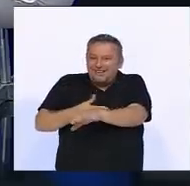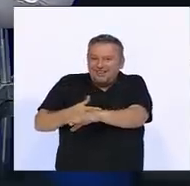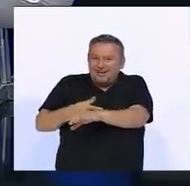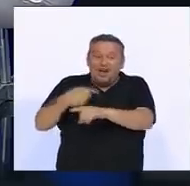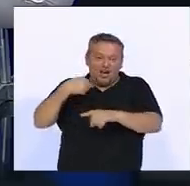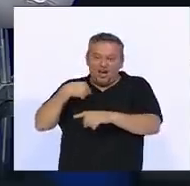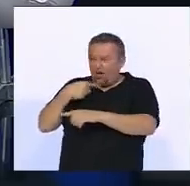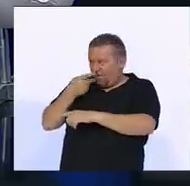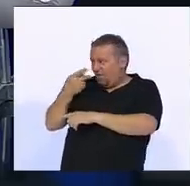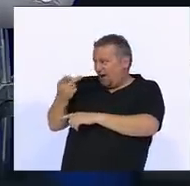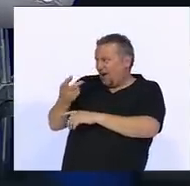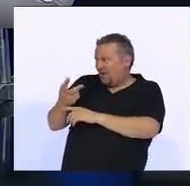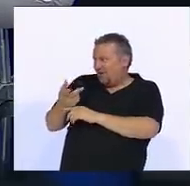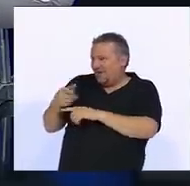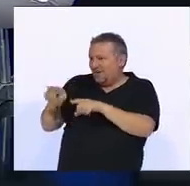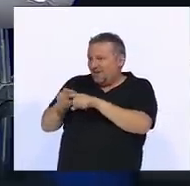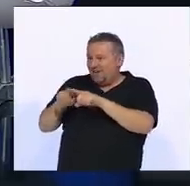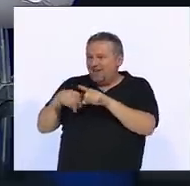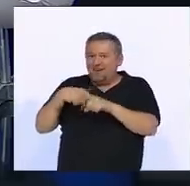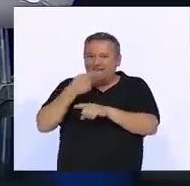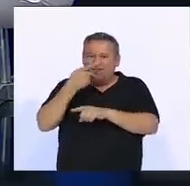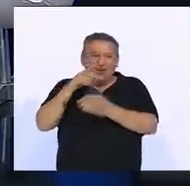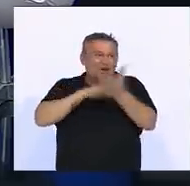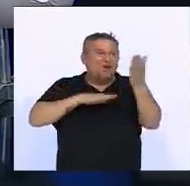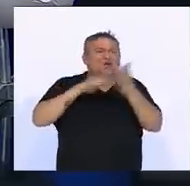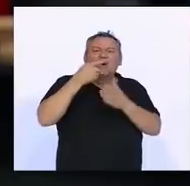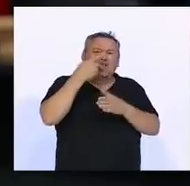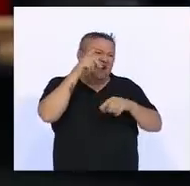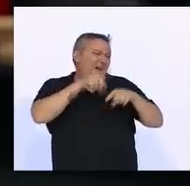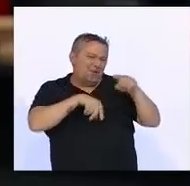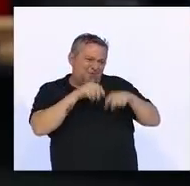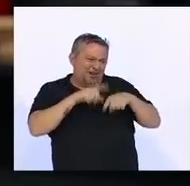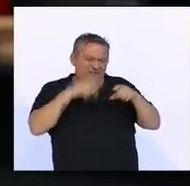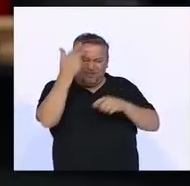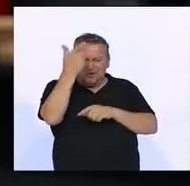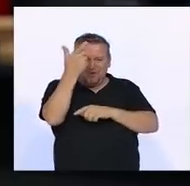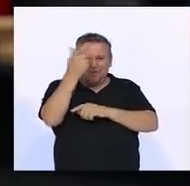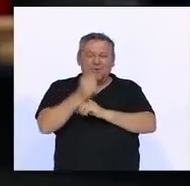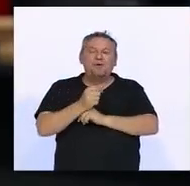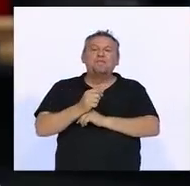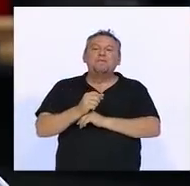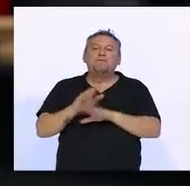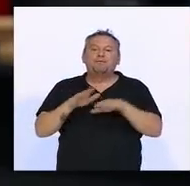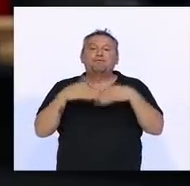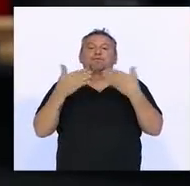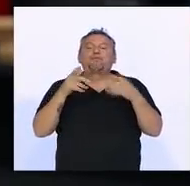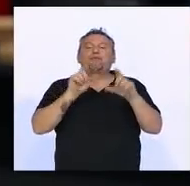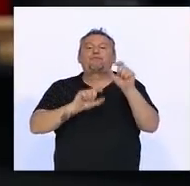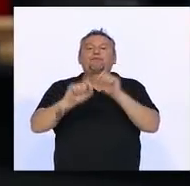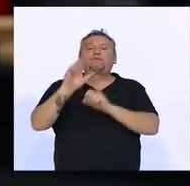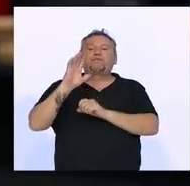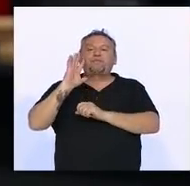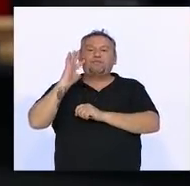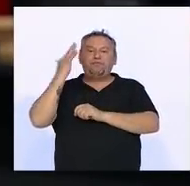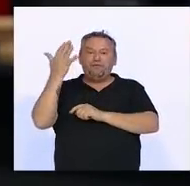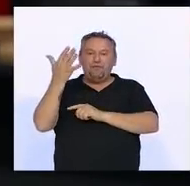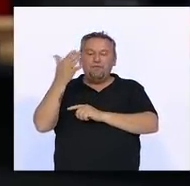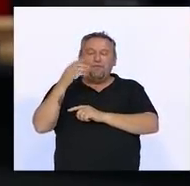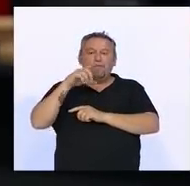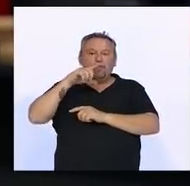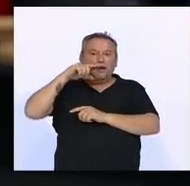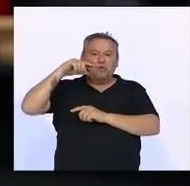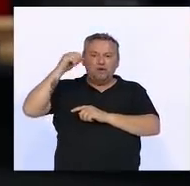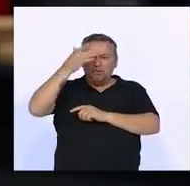falo. Pois é, eu falo só em todos casa. Todos falamos. Assim, muito, em casa. Então, o que é que acontece? O Ciro é uma